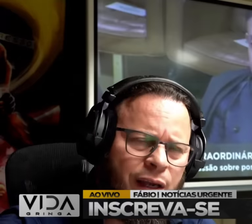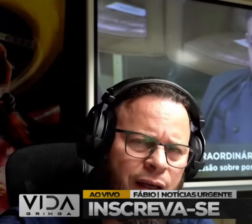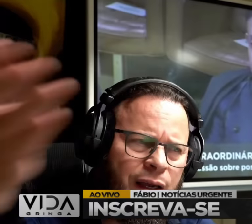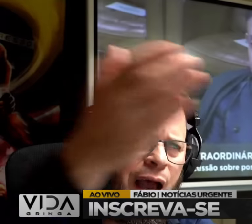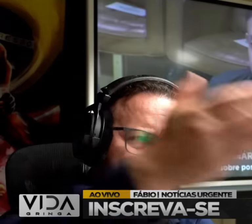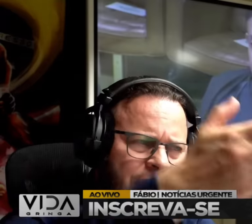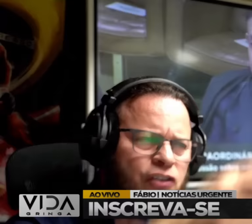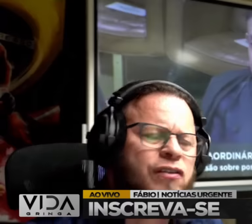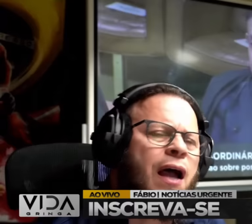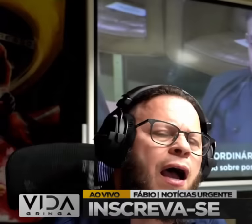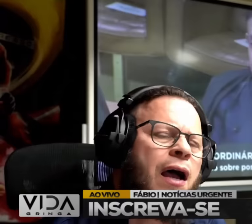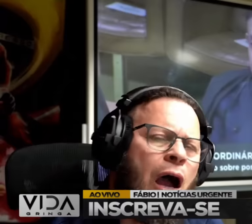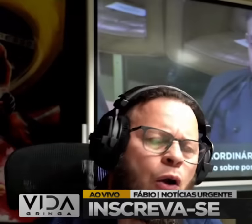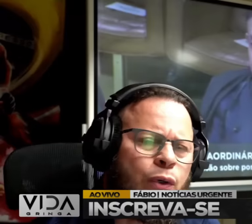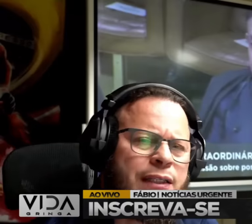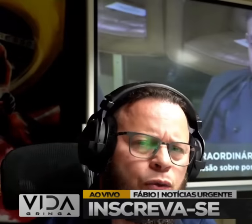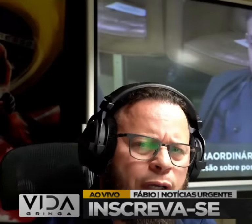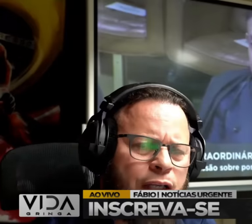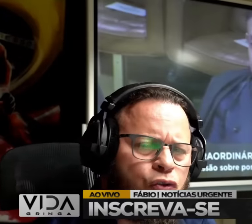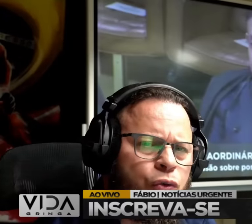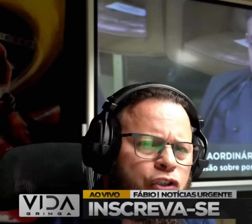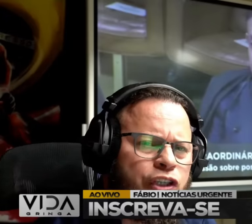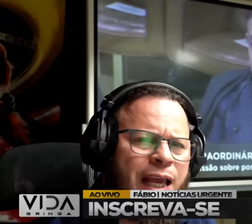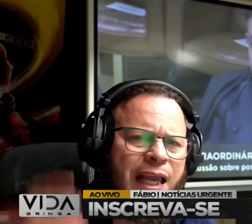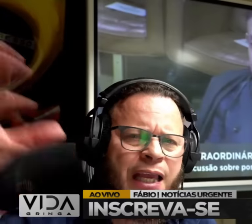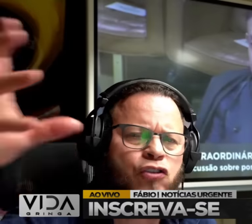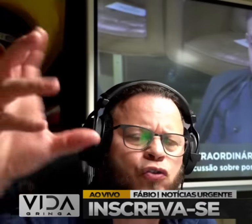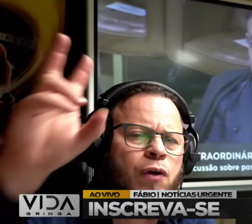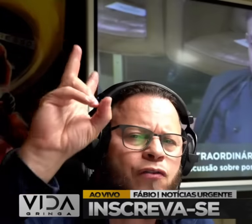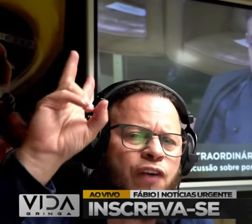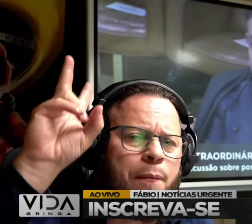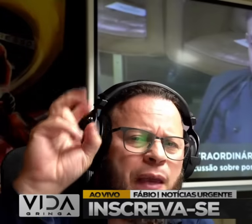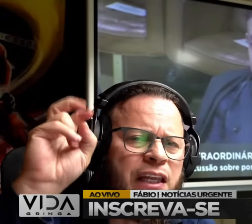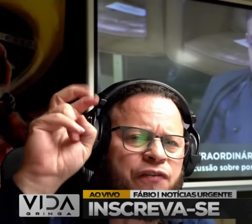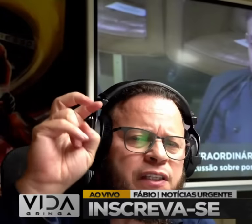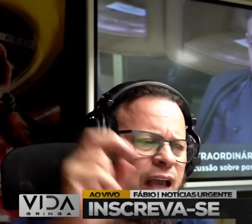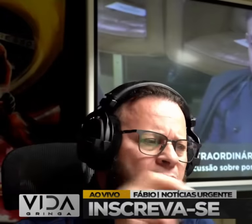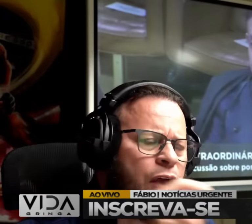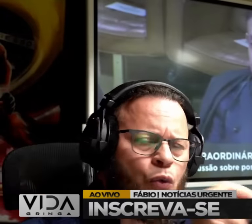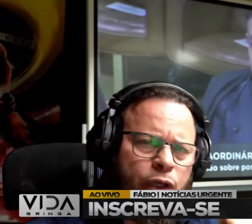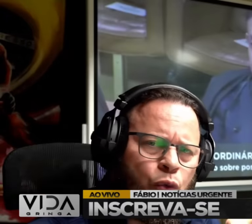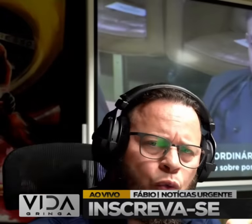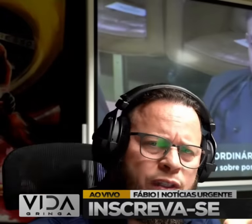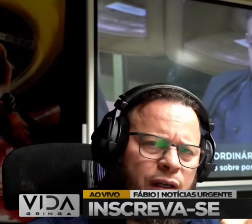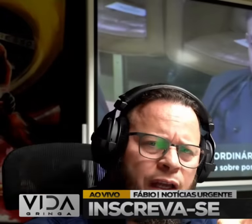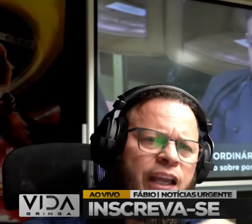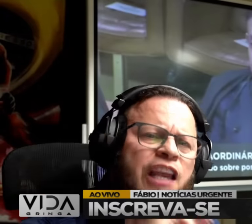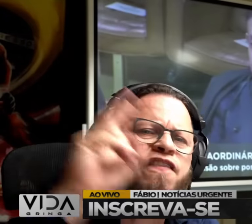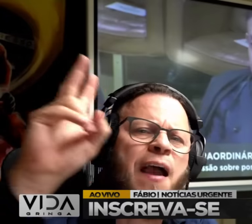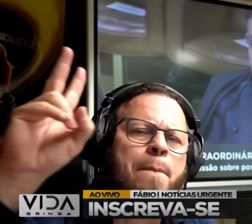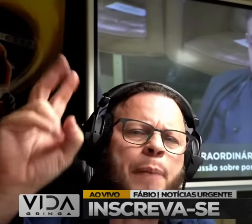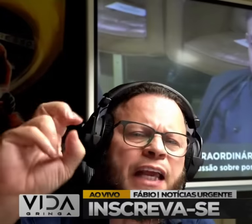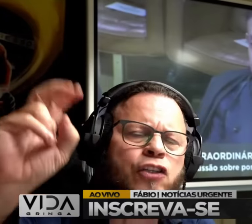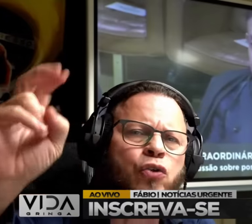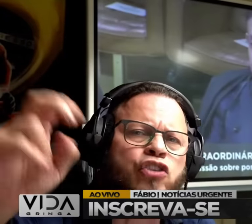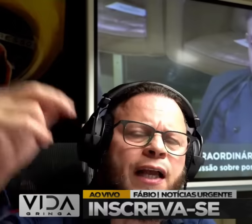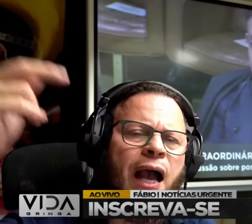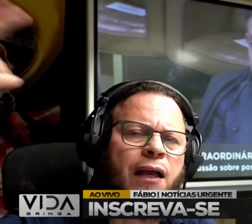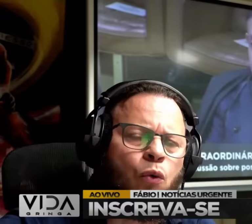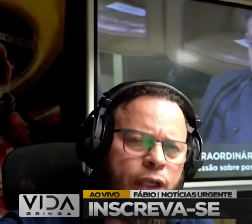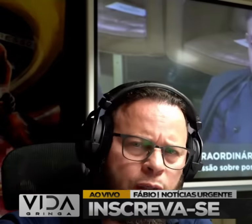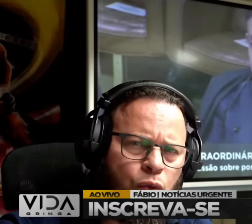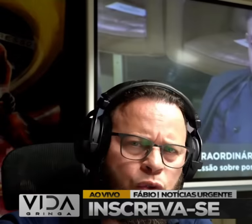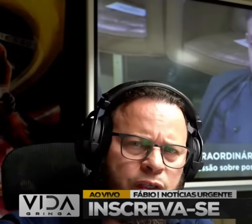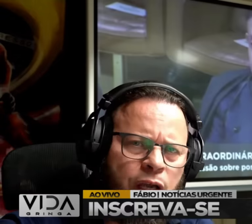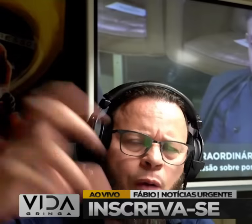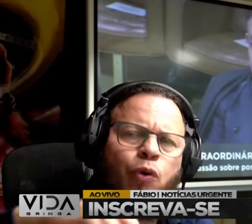usa? Aí está a colocação do Cássio Nunes. Isso vai beneficiar o que usa e vai prejudicar o